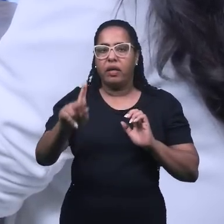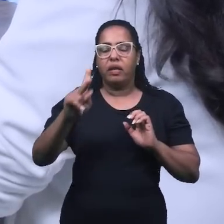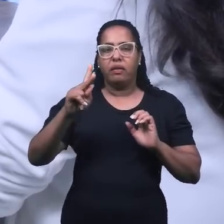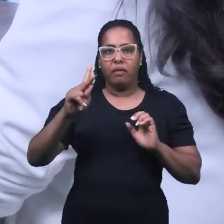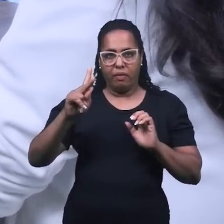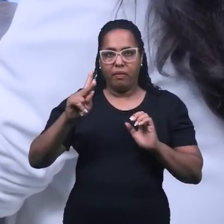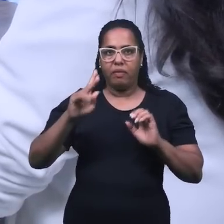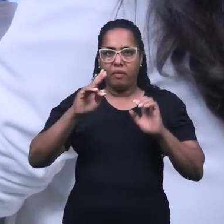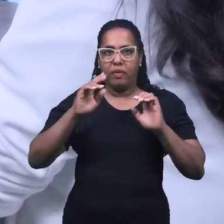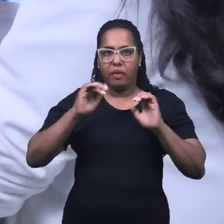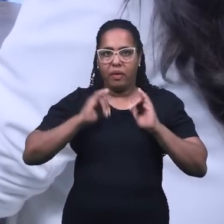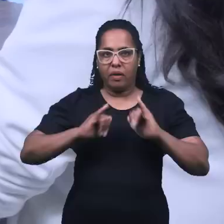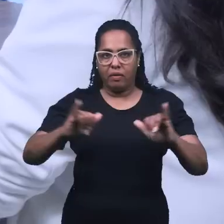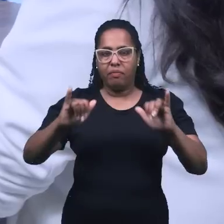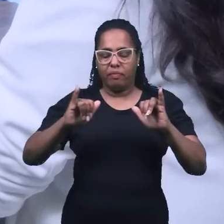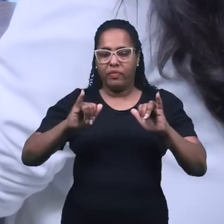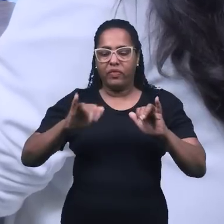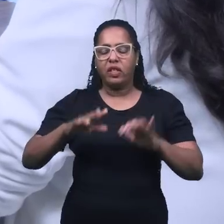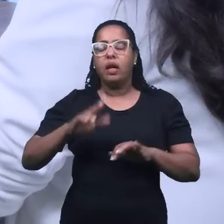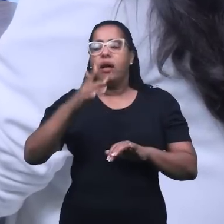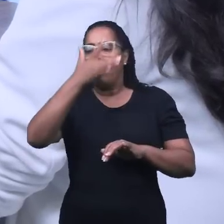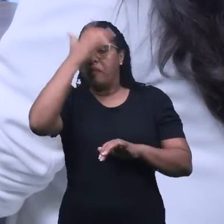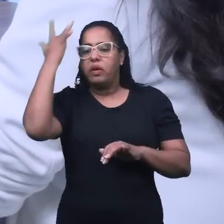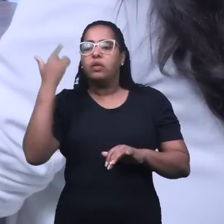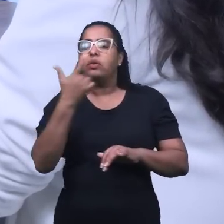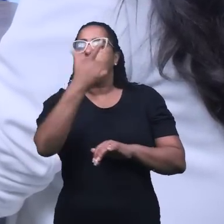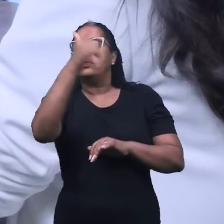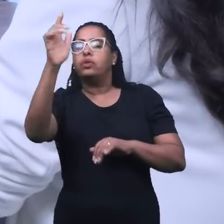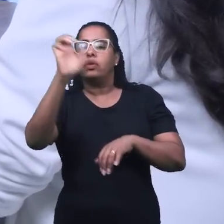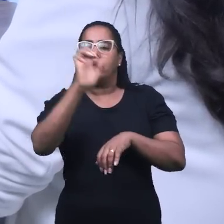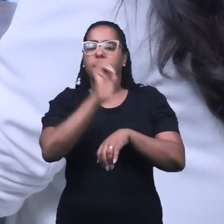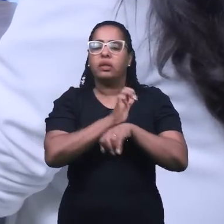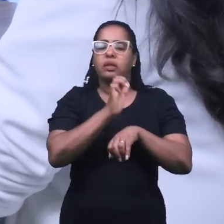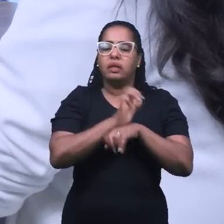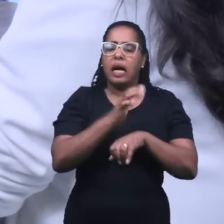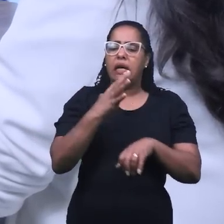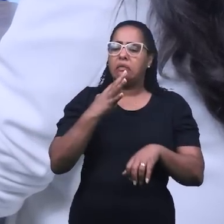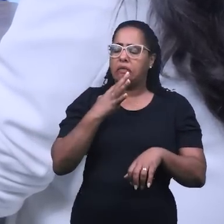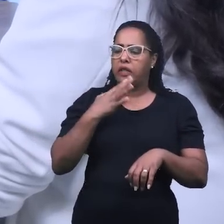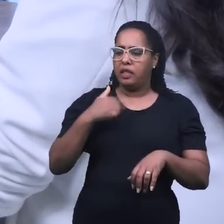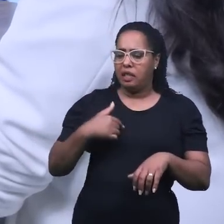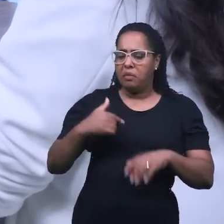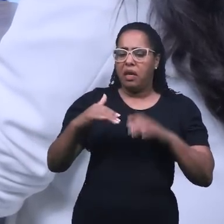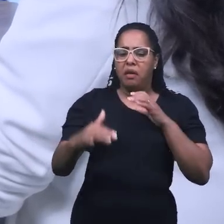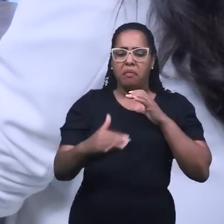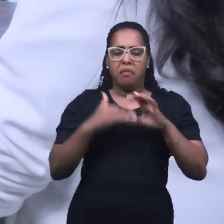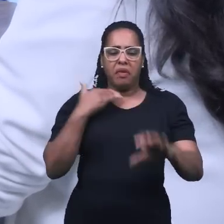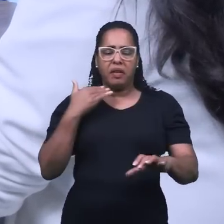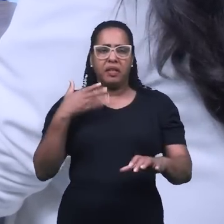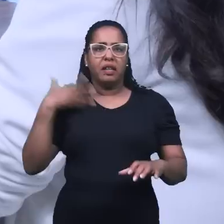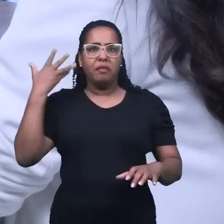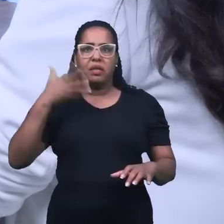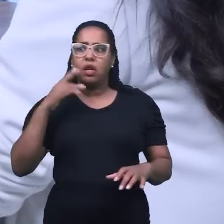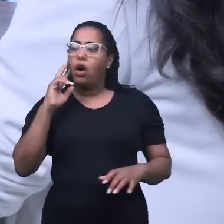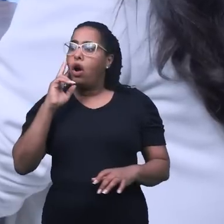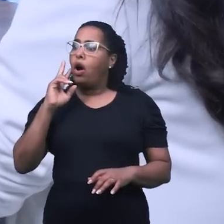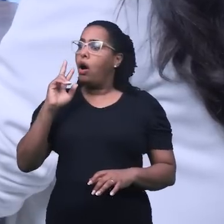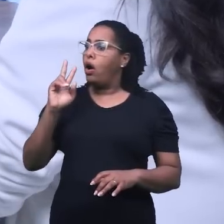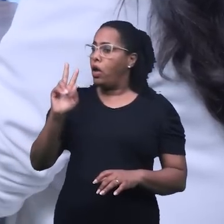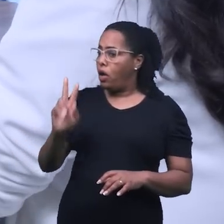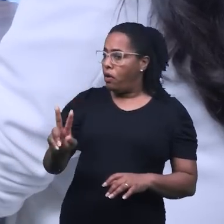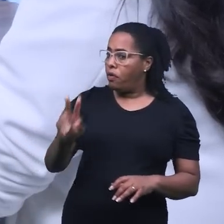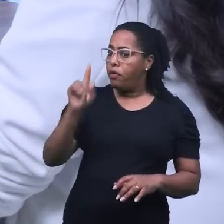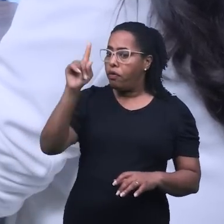Eterno. E aí pessoas, às vezes, de outros estados que me conhecem, né? Mandavam